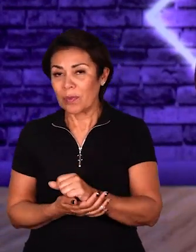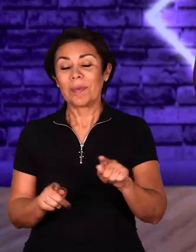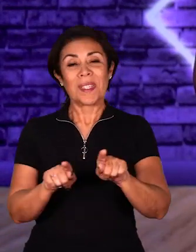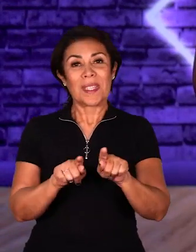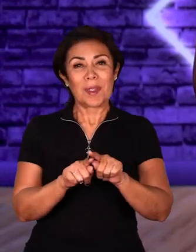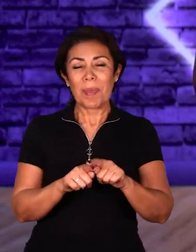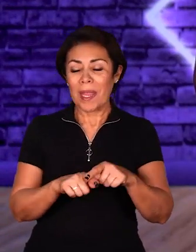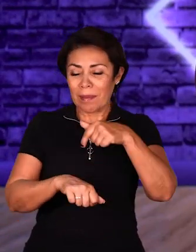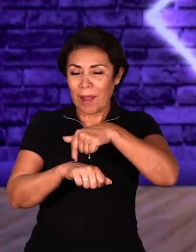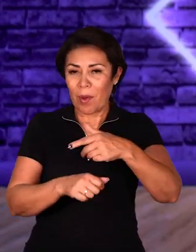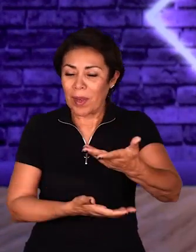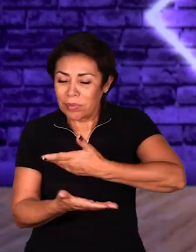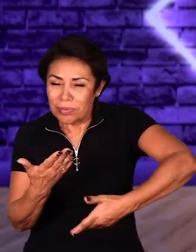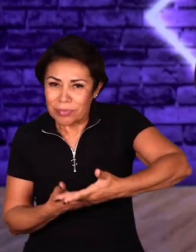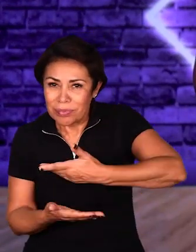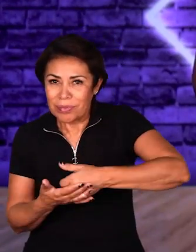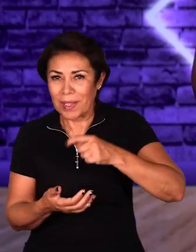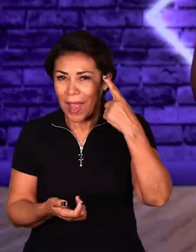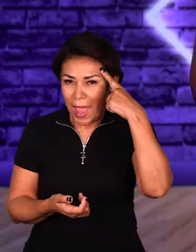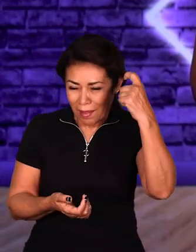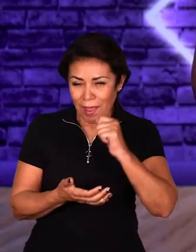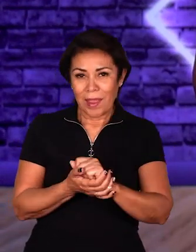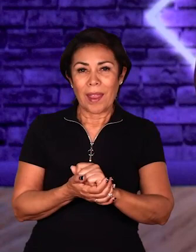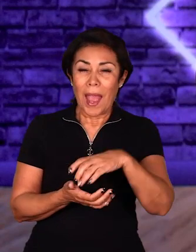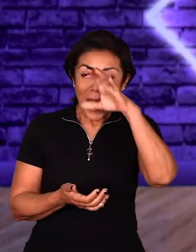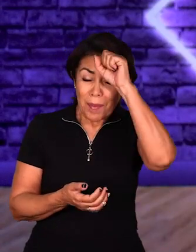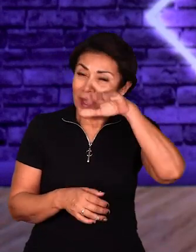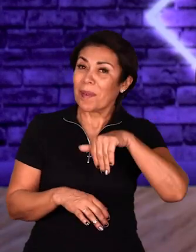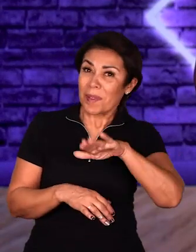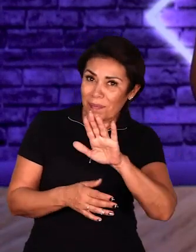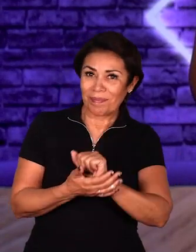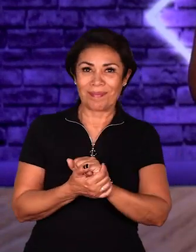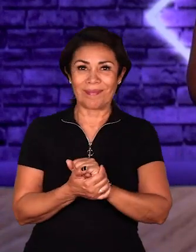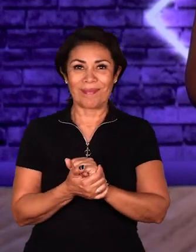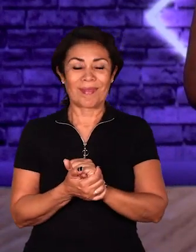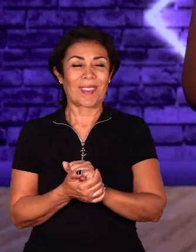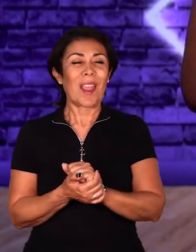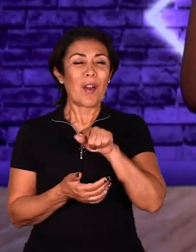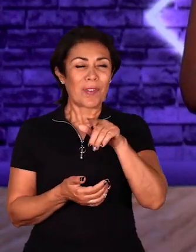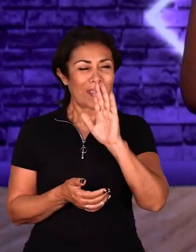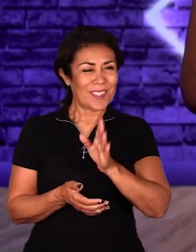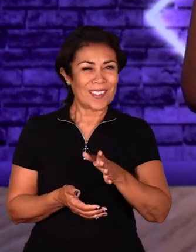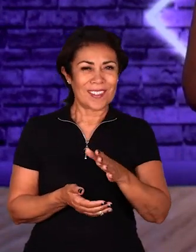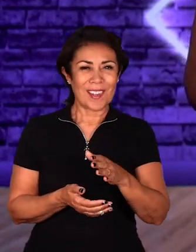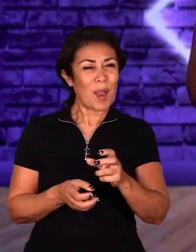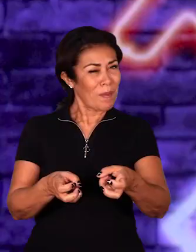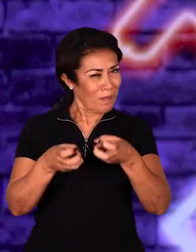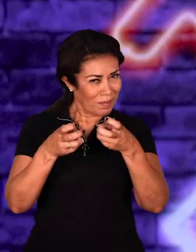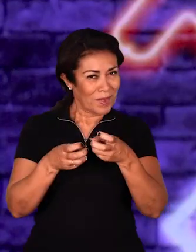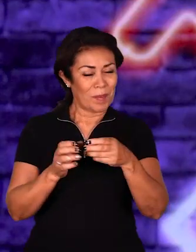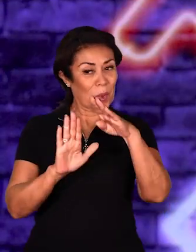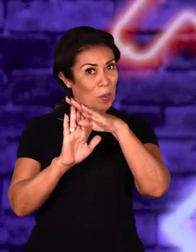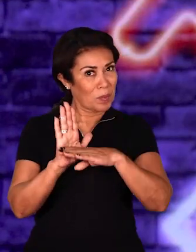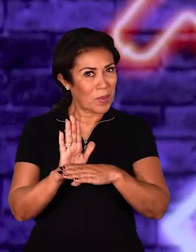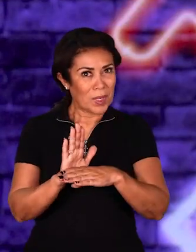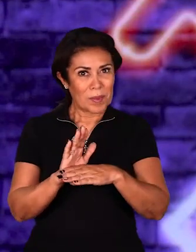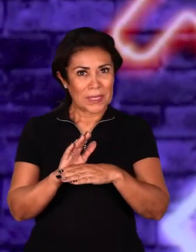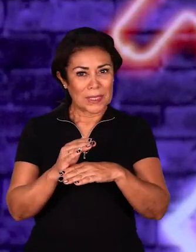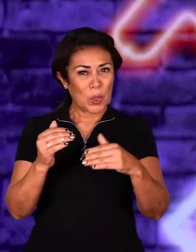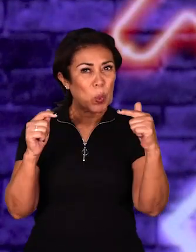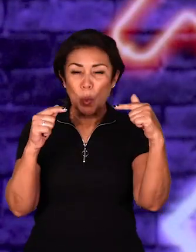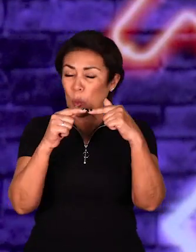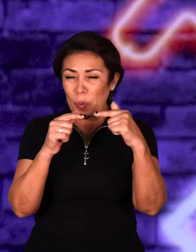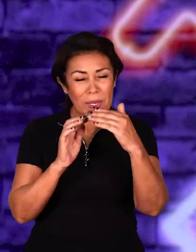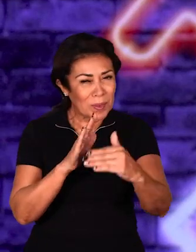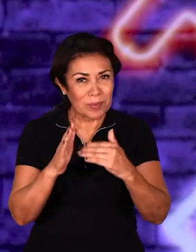problemas e também desenvolver novos produtos. Sem contar que no meio dessa troca de ideias, ainda aprendemos um pouquinho sobre uma nova área. Tá bom, eu acho que até aqui